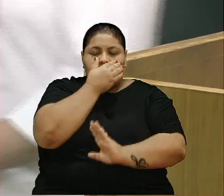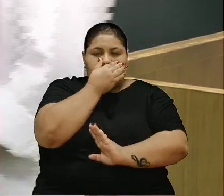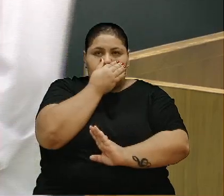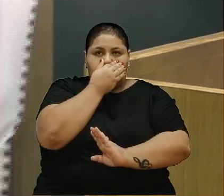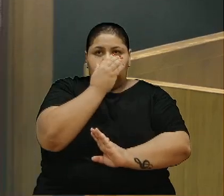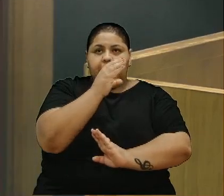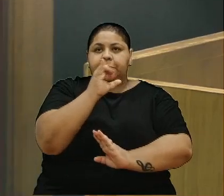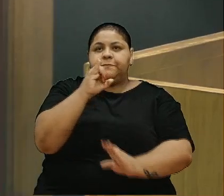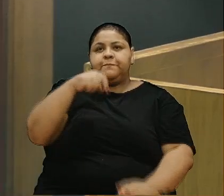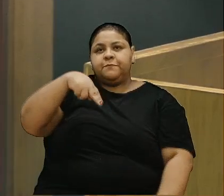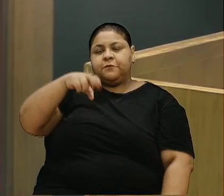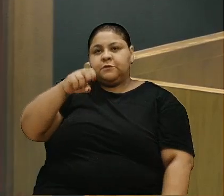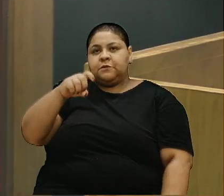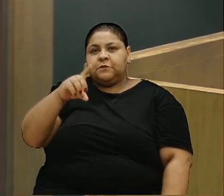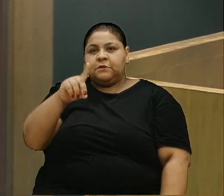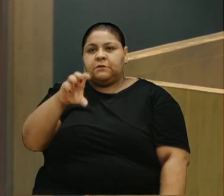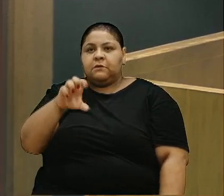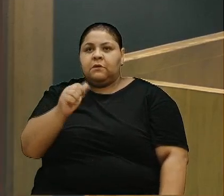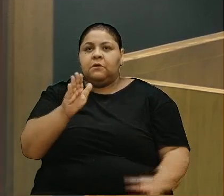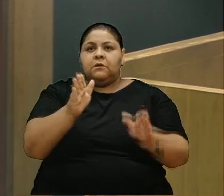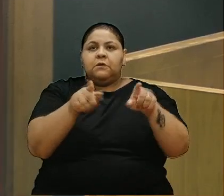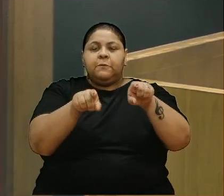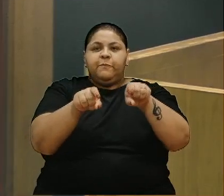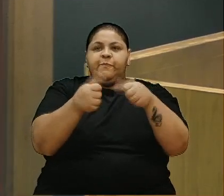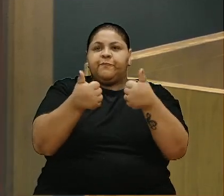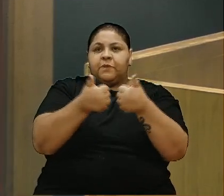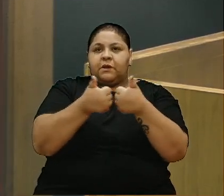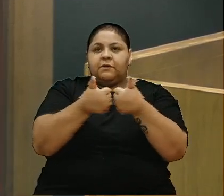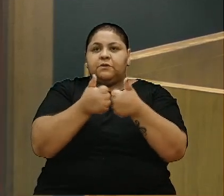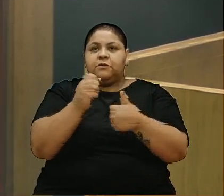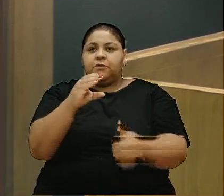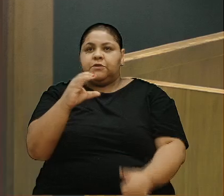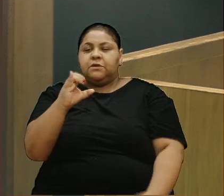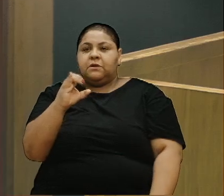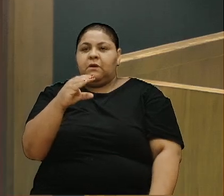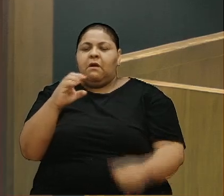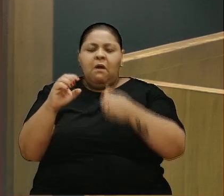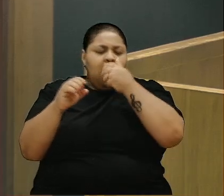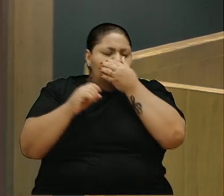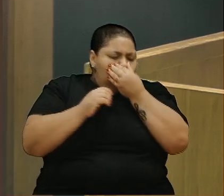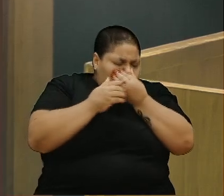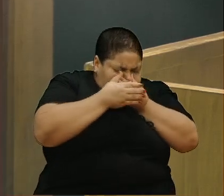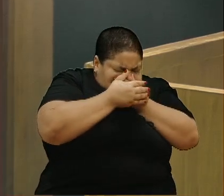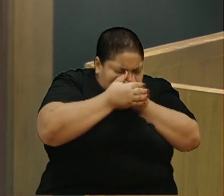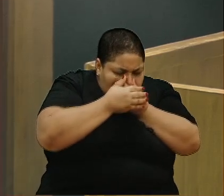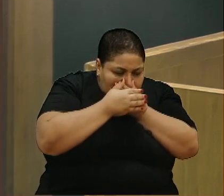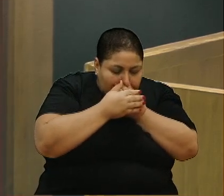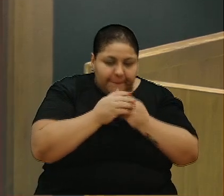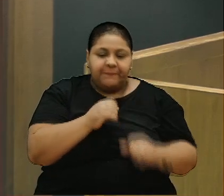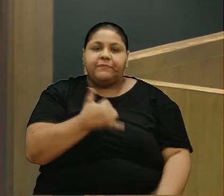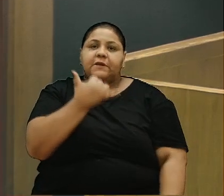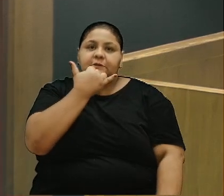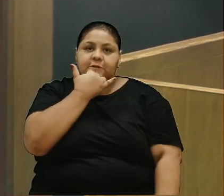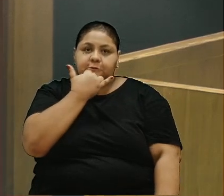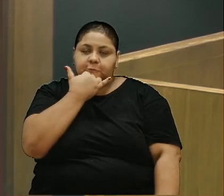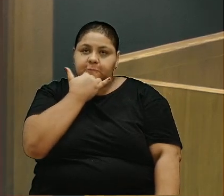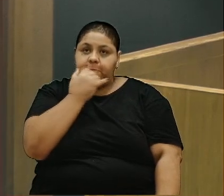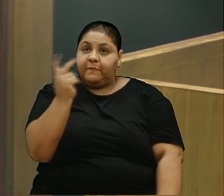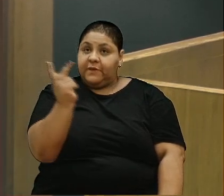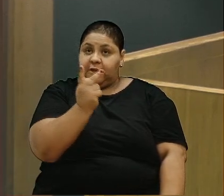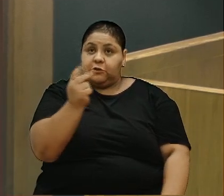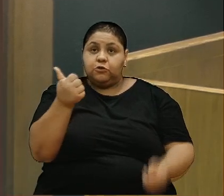estar junto com sede ao CIMAP na 20 de setembro.